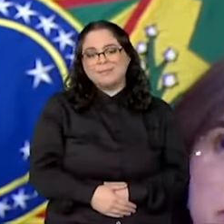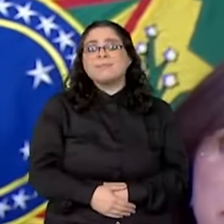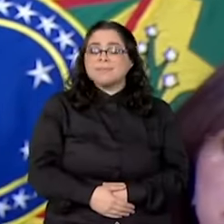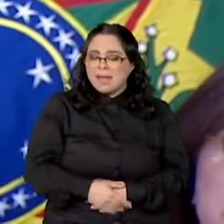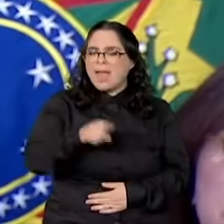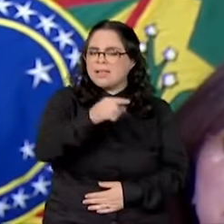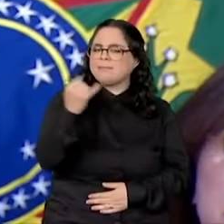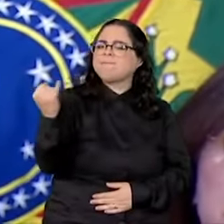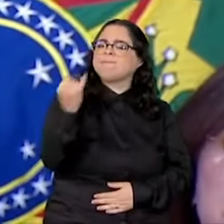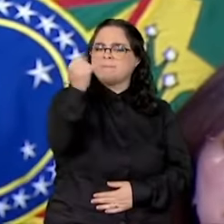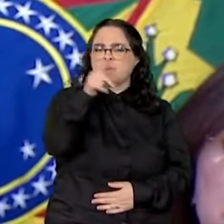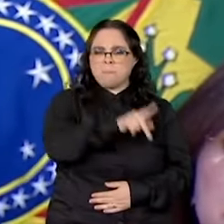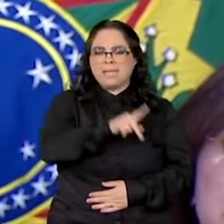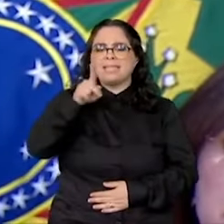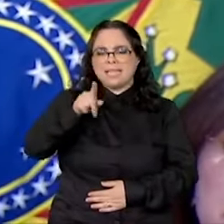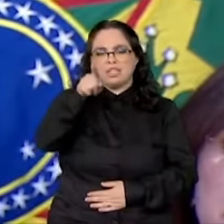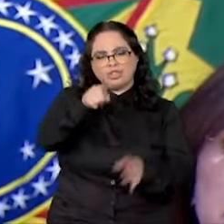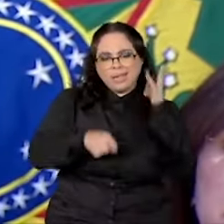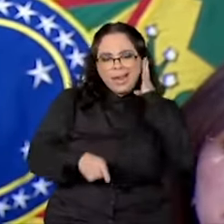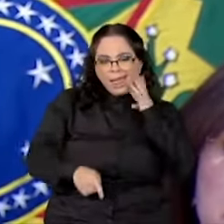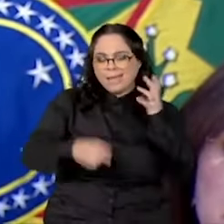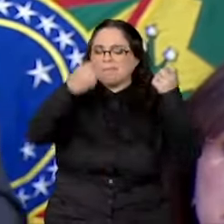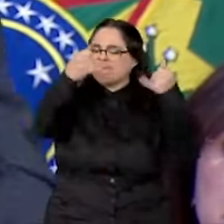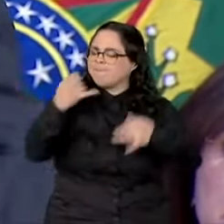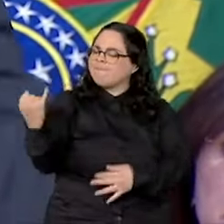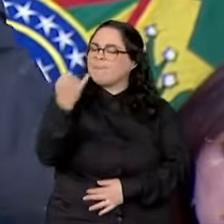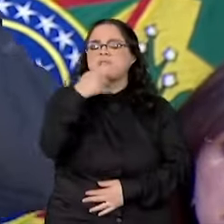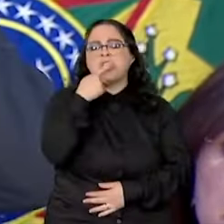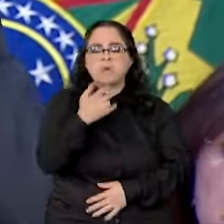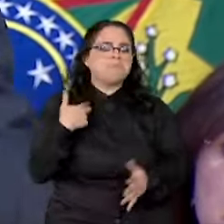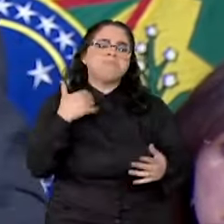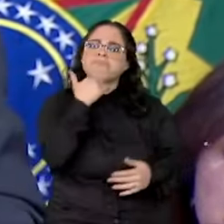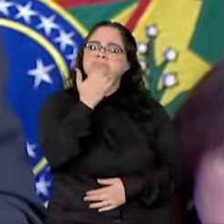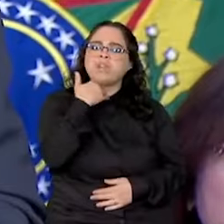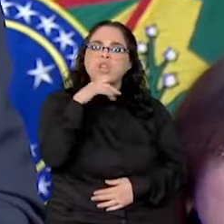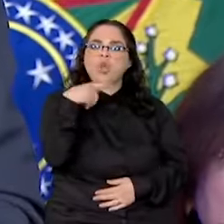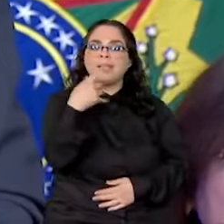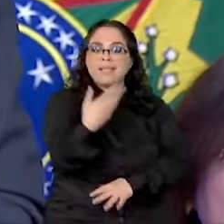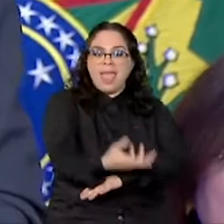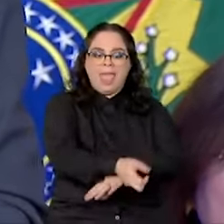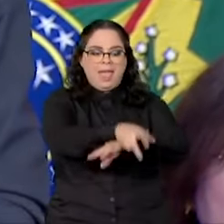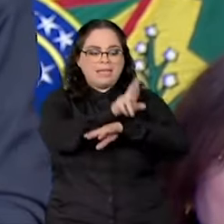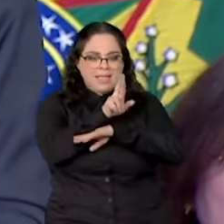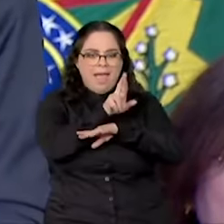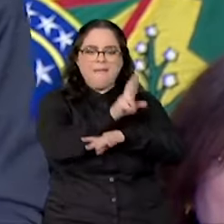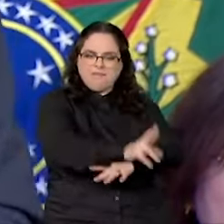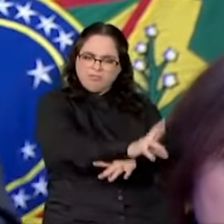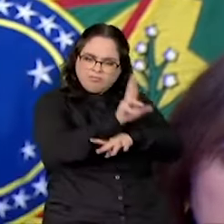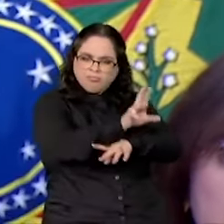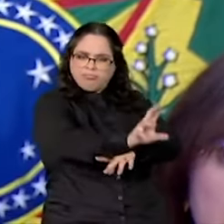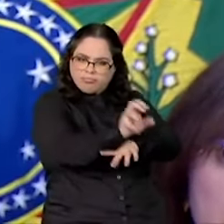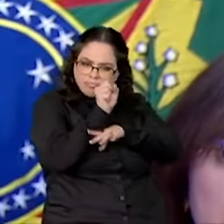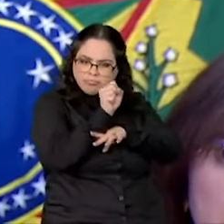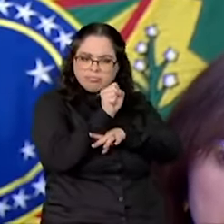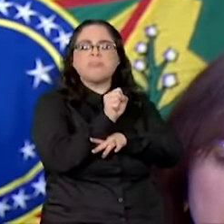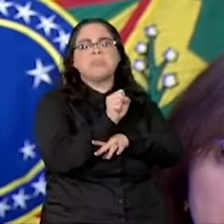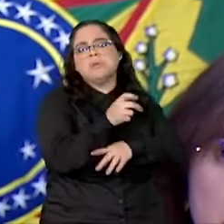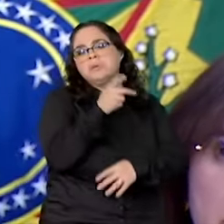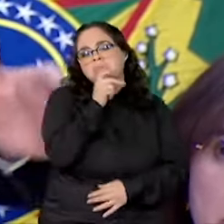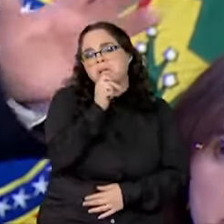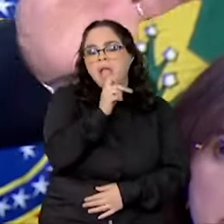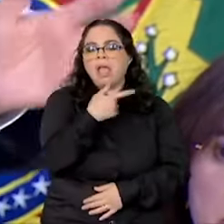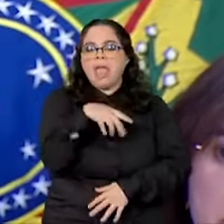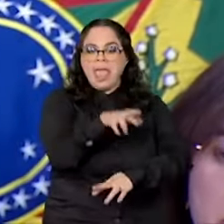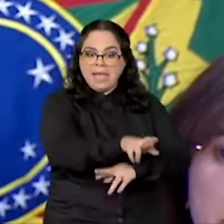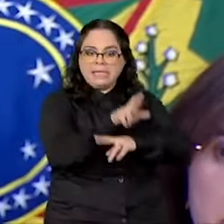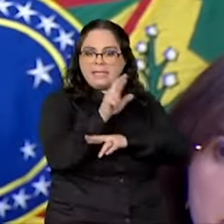coisa importante, presidente da Câmara, Fernando Lira. Não adianta a gente fazer reservas, sabe? Fazer